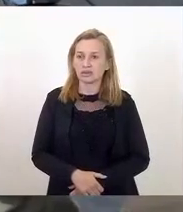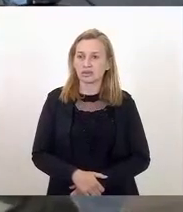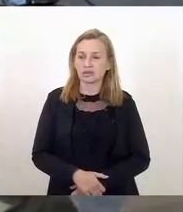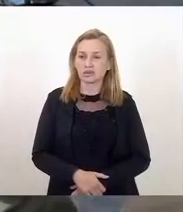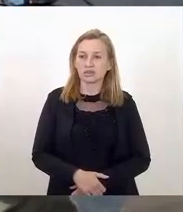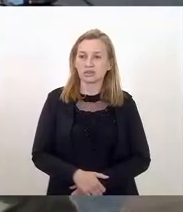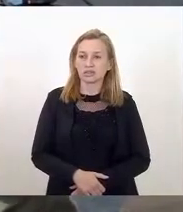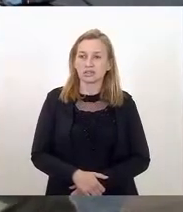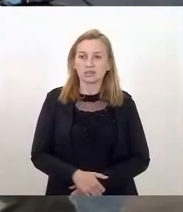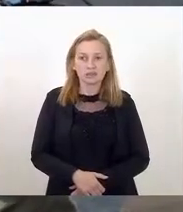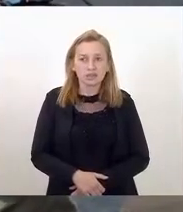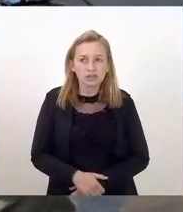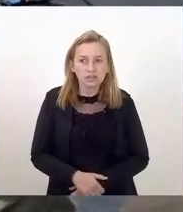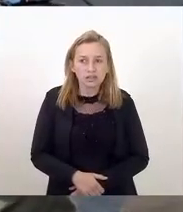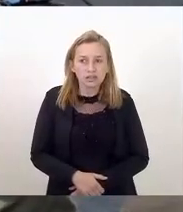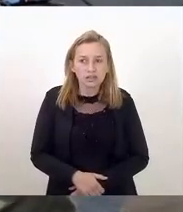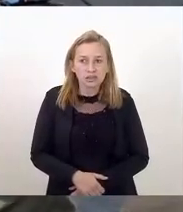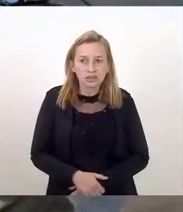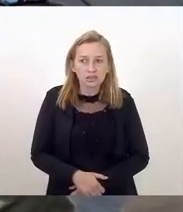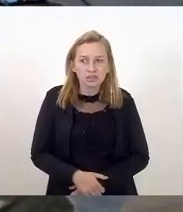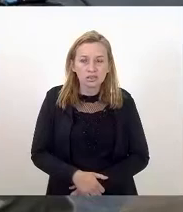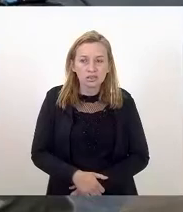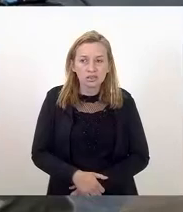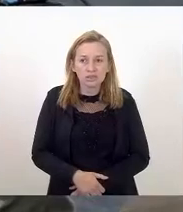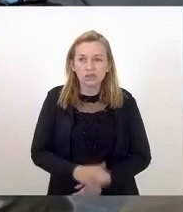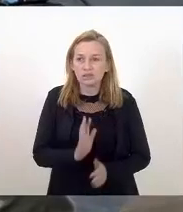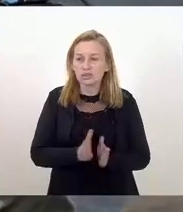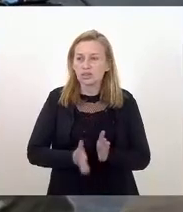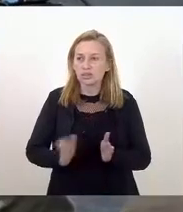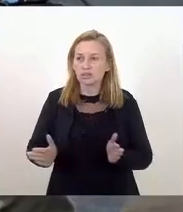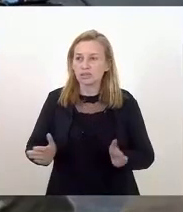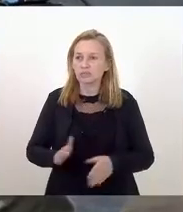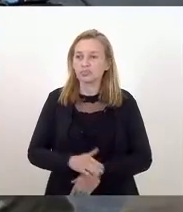Deputado do Librelon, presidente. Pela ordem.